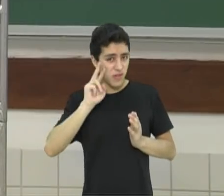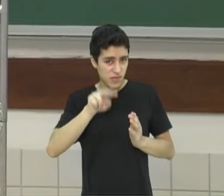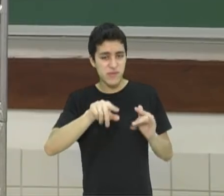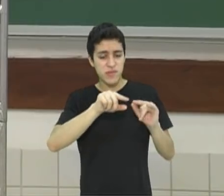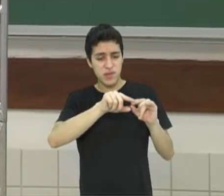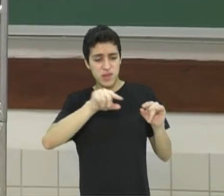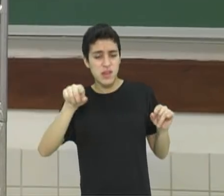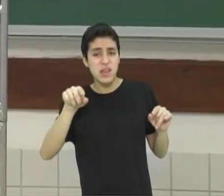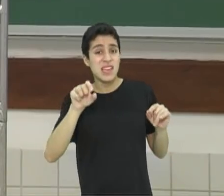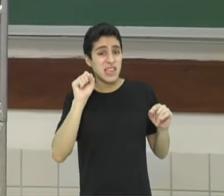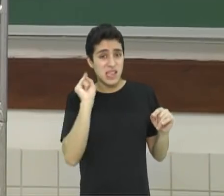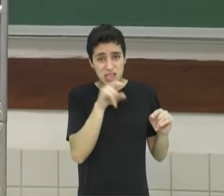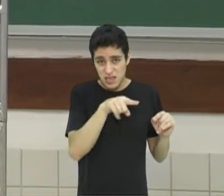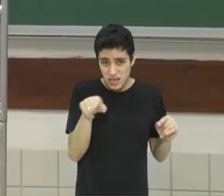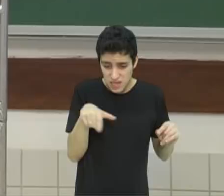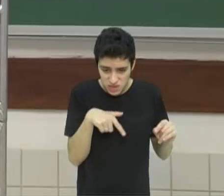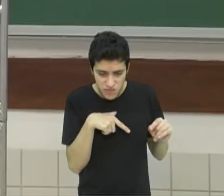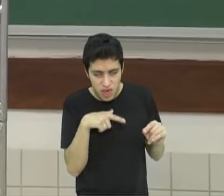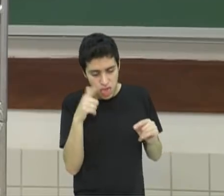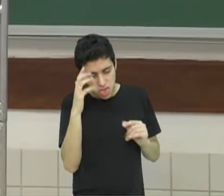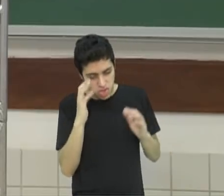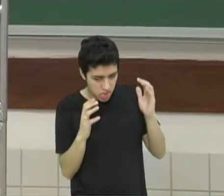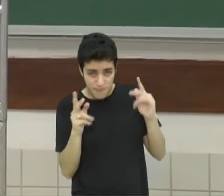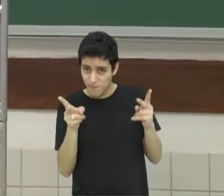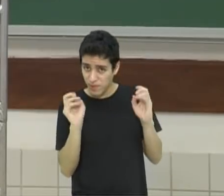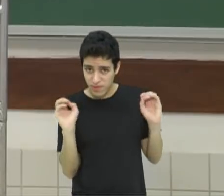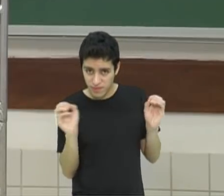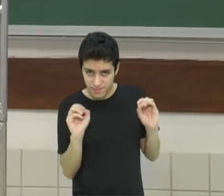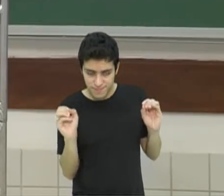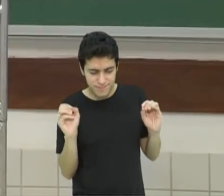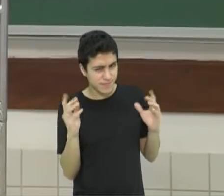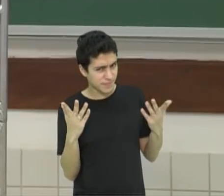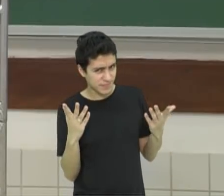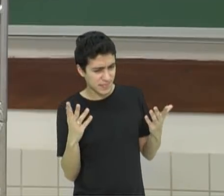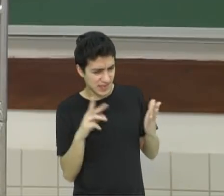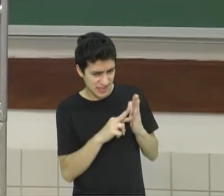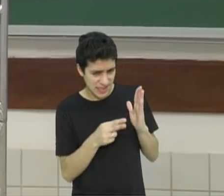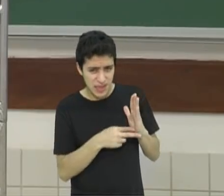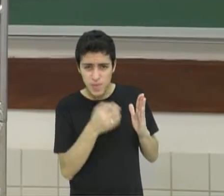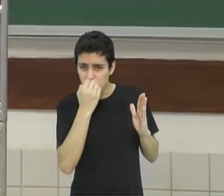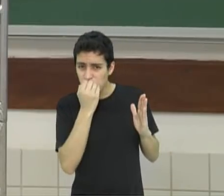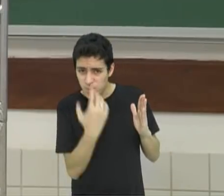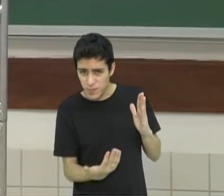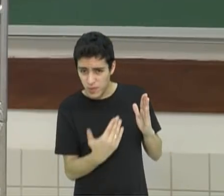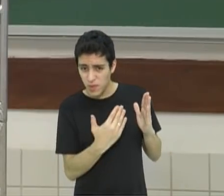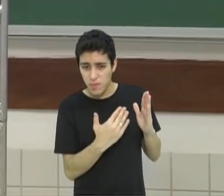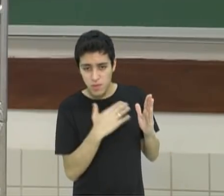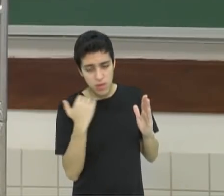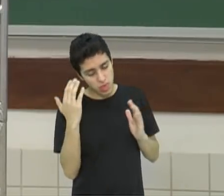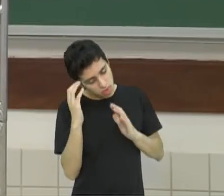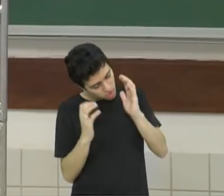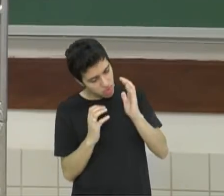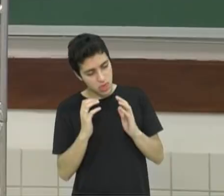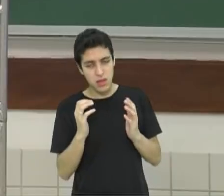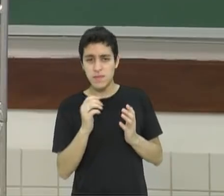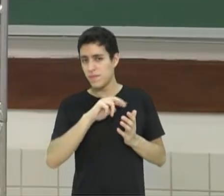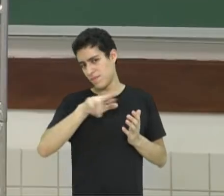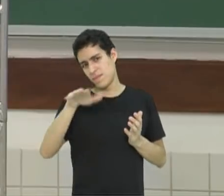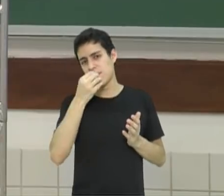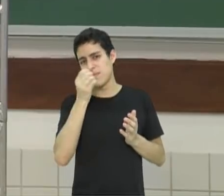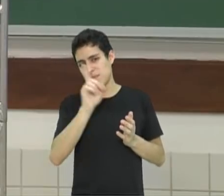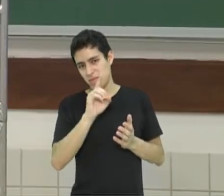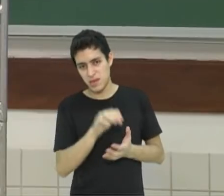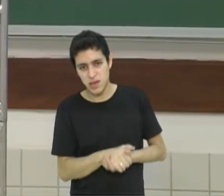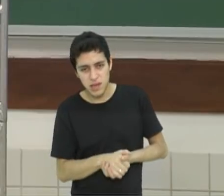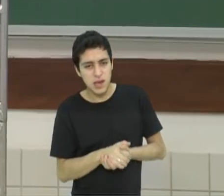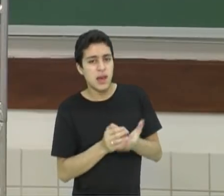diz o seguinte, se você tiver um derrame, nem vai perceber. Será que é legal ter derrame? Derrame é uma coisa boa? Jamais.